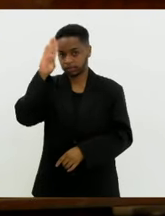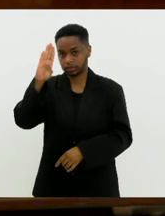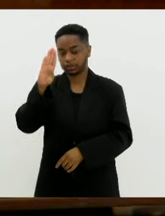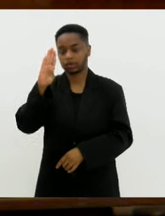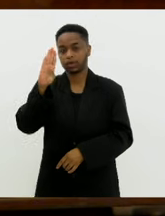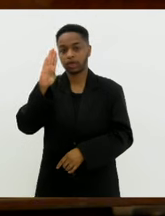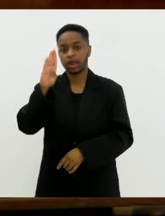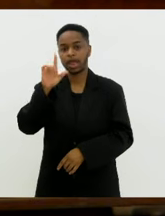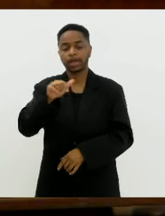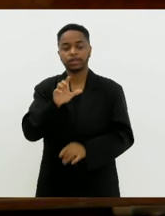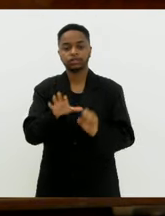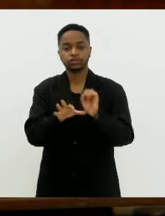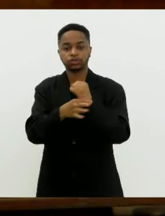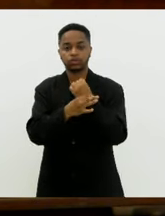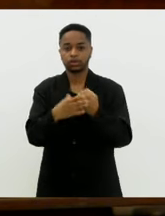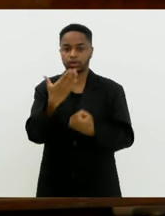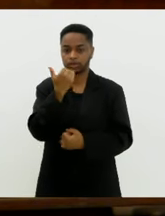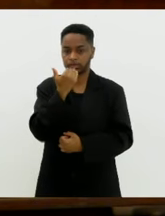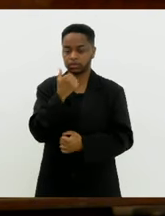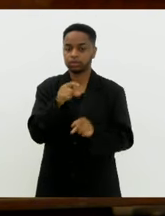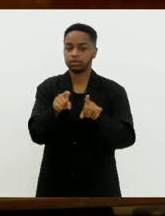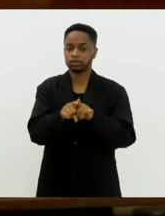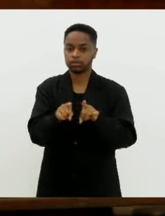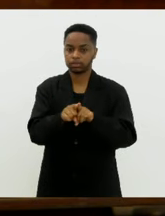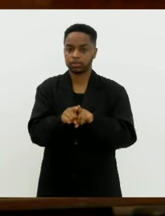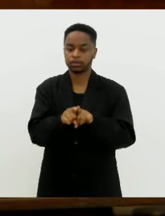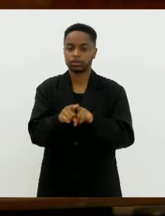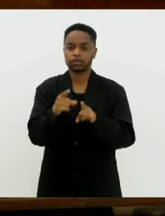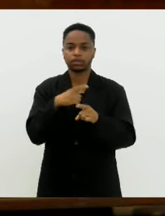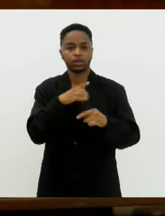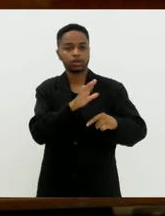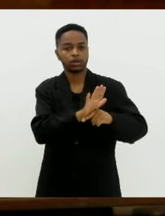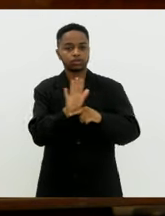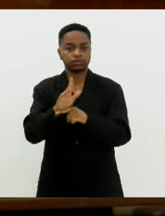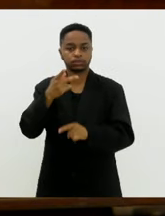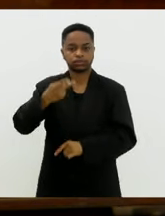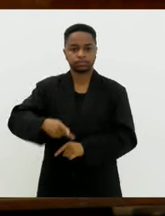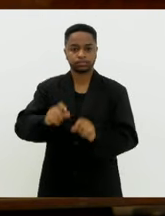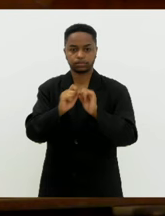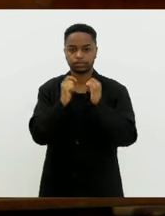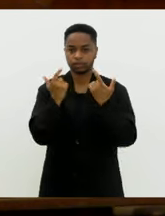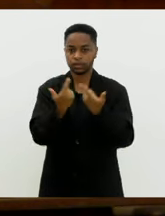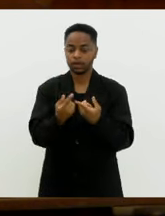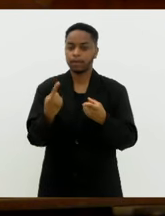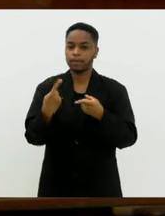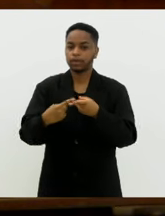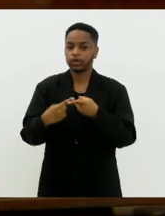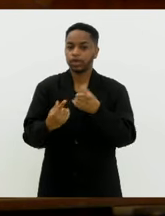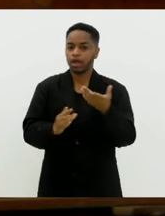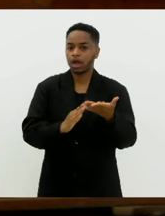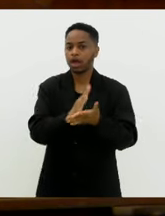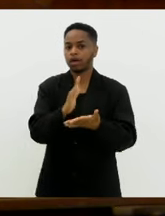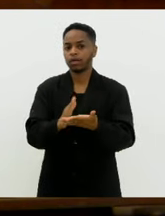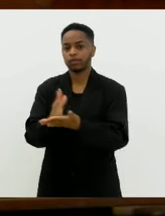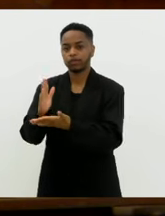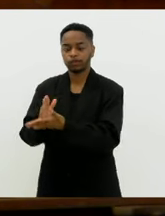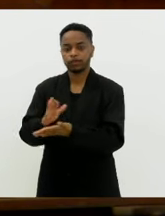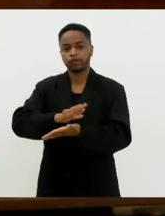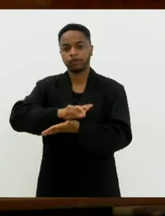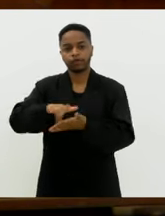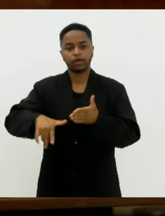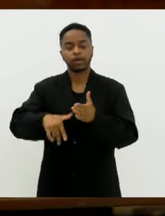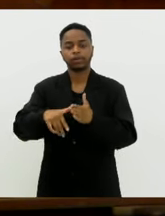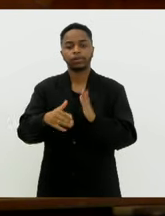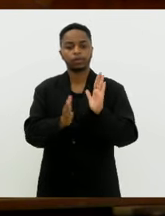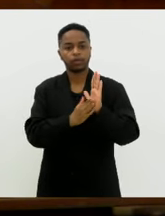segurança alimentar também contou com a contribuição dessa Casa, que aprovou, entre diversas medidas propostas